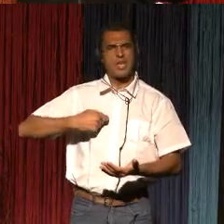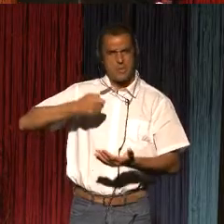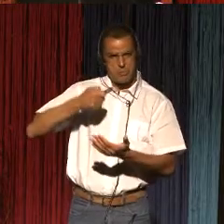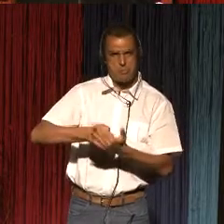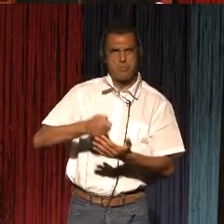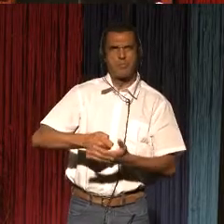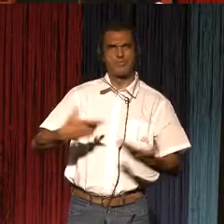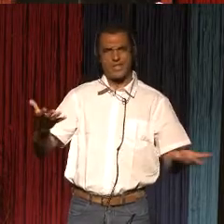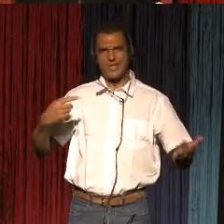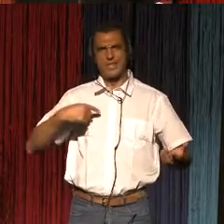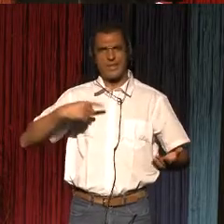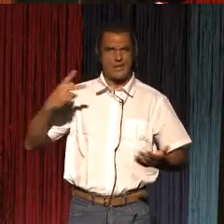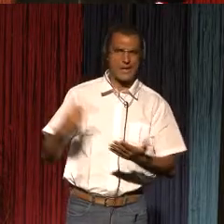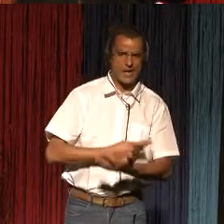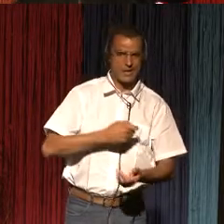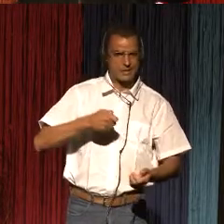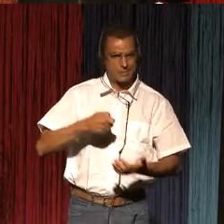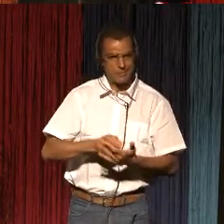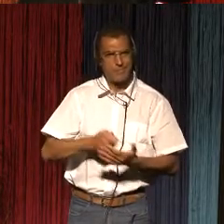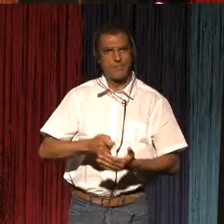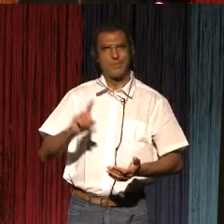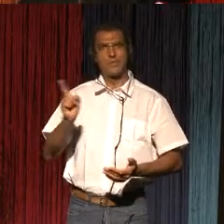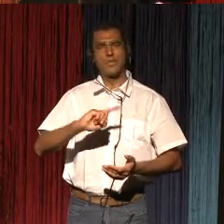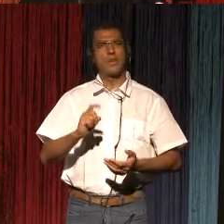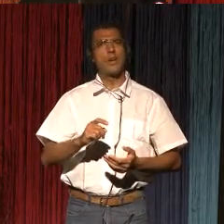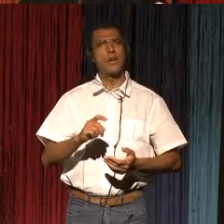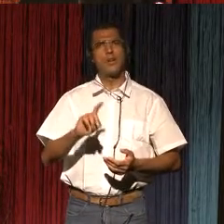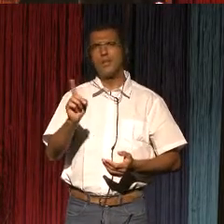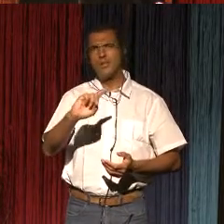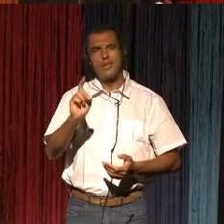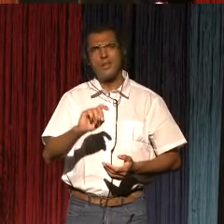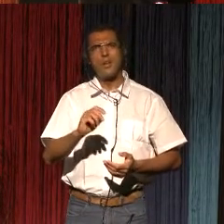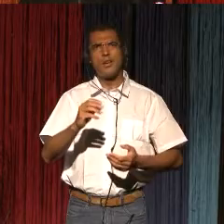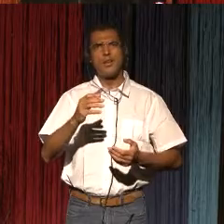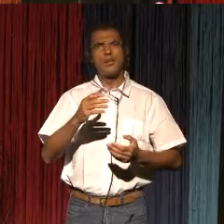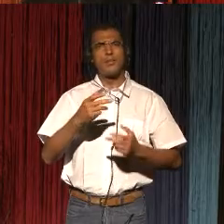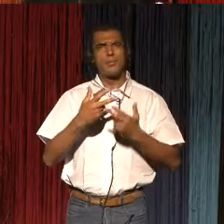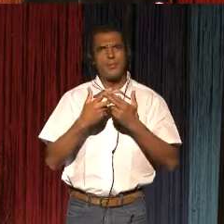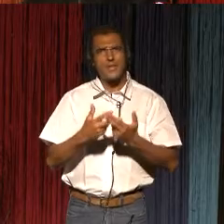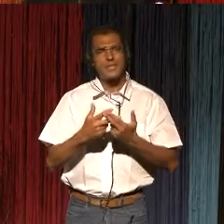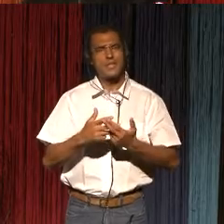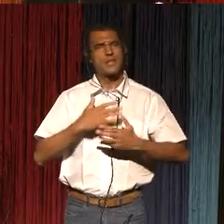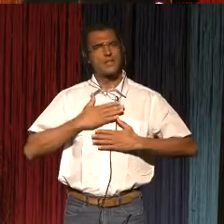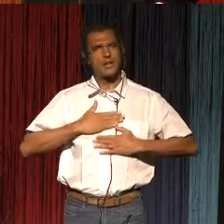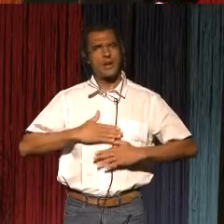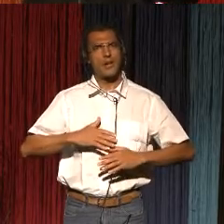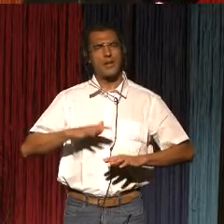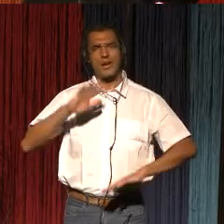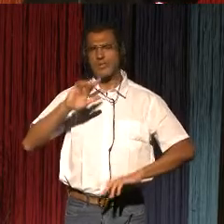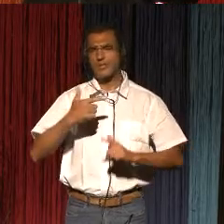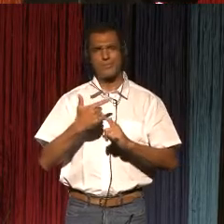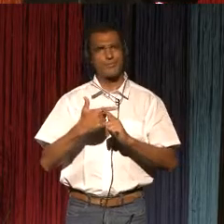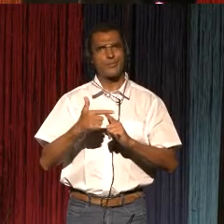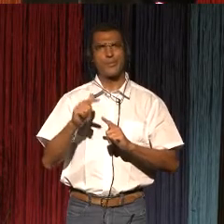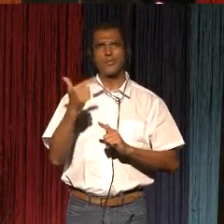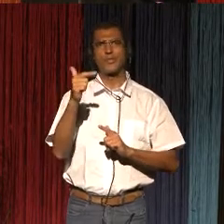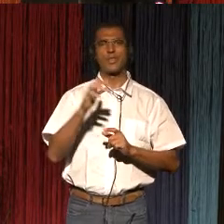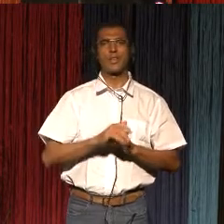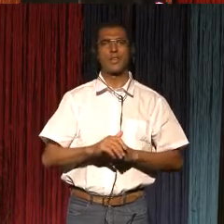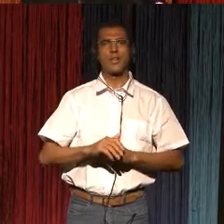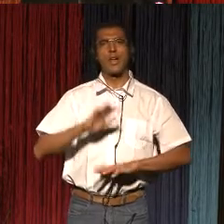perdoar. Mostra compaixão para você mesma. Não tem problema errar. Todo mundo erra.